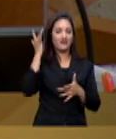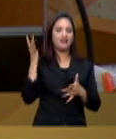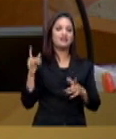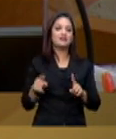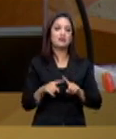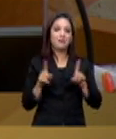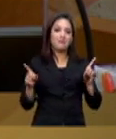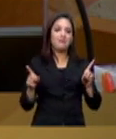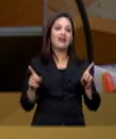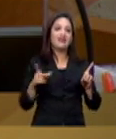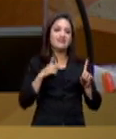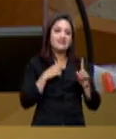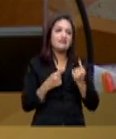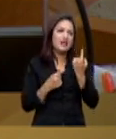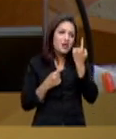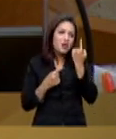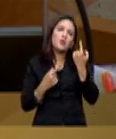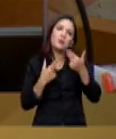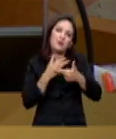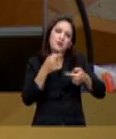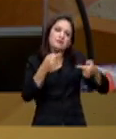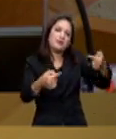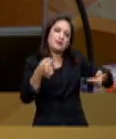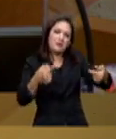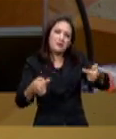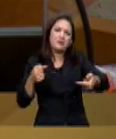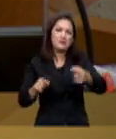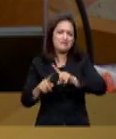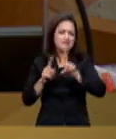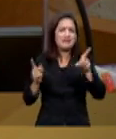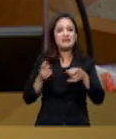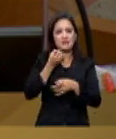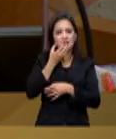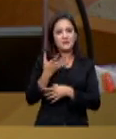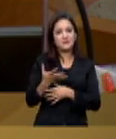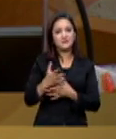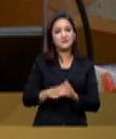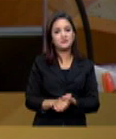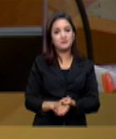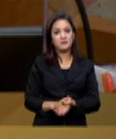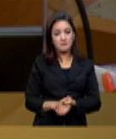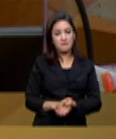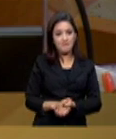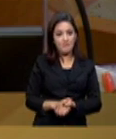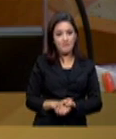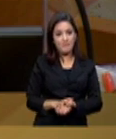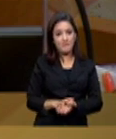e gera esse interessante debate, mas é bastante produtivo. Não,